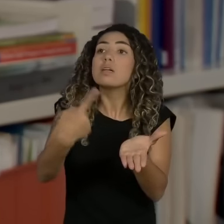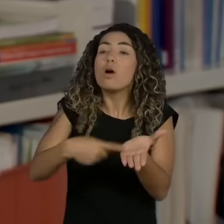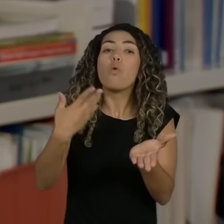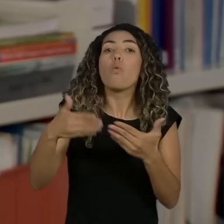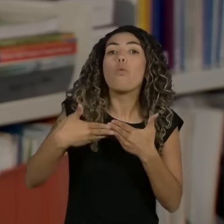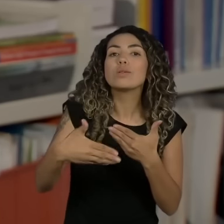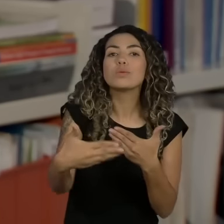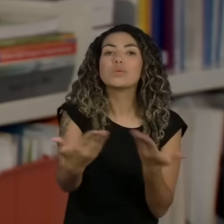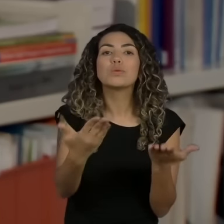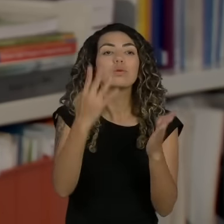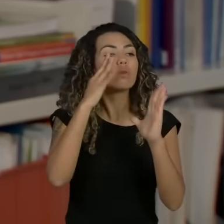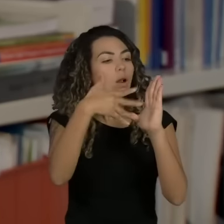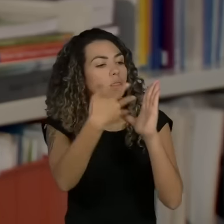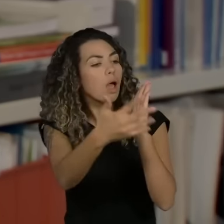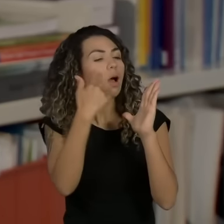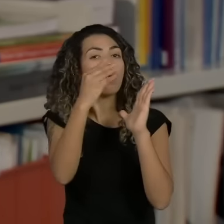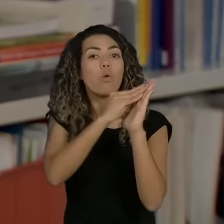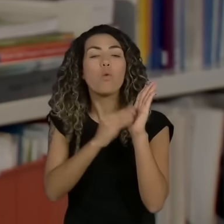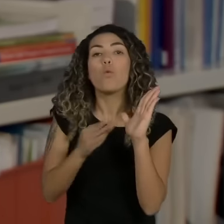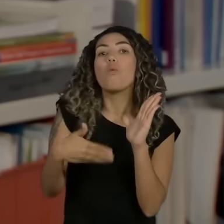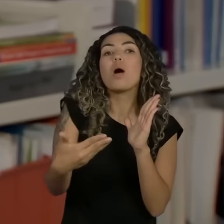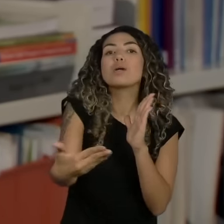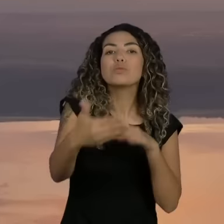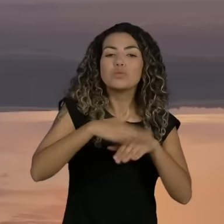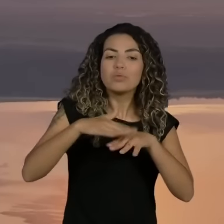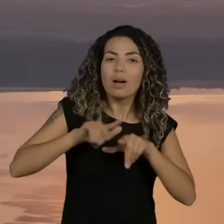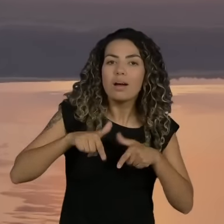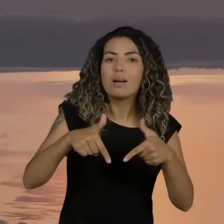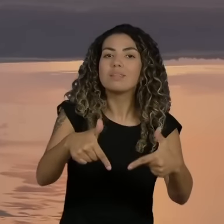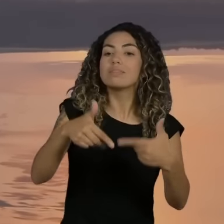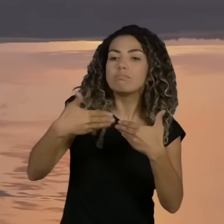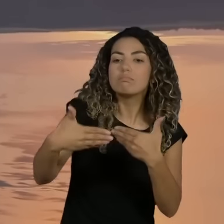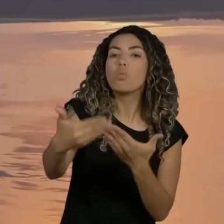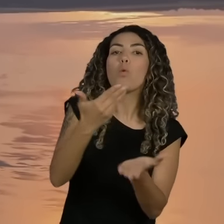mais concretas para que isso continue sendo trabalhado nos próximos anos.